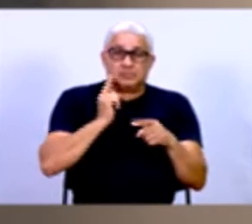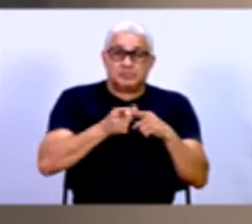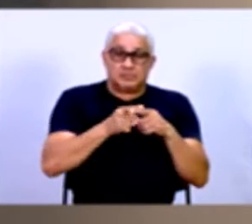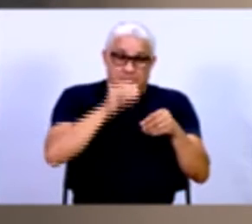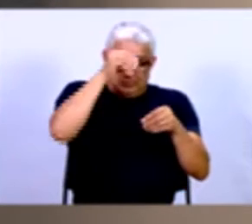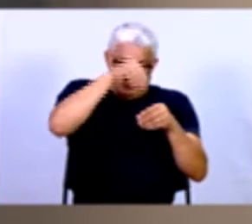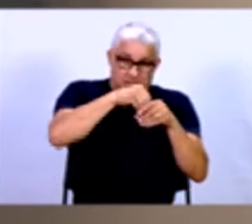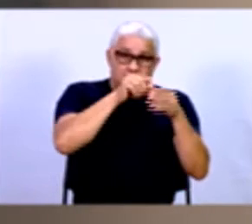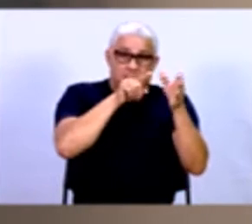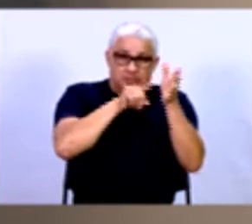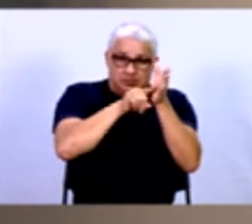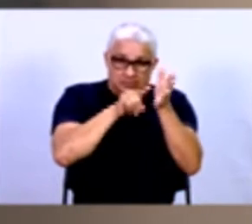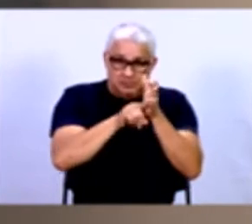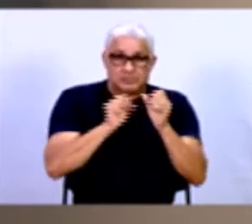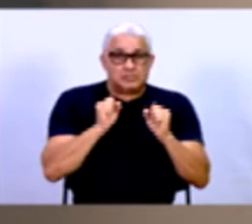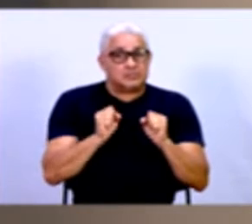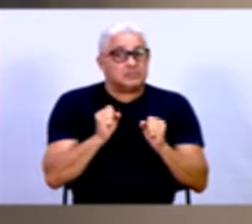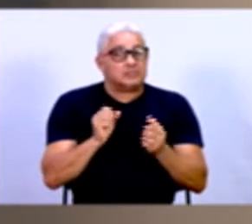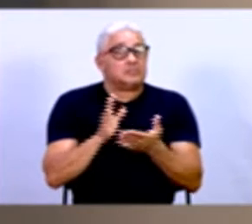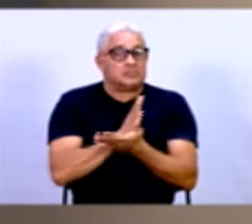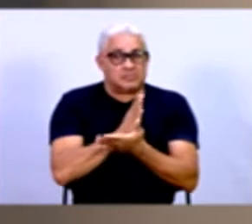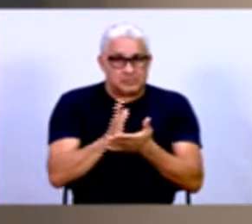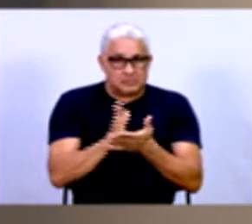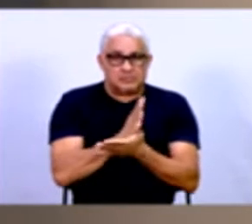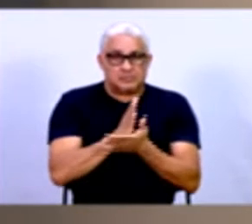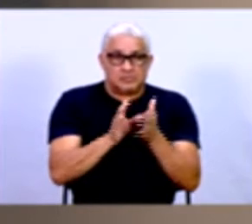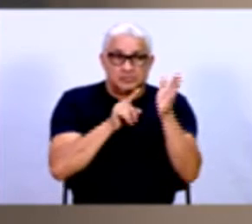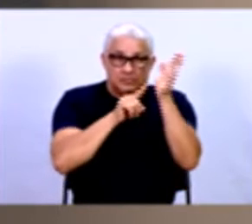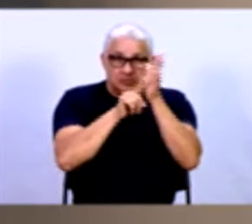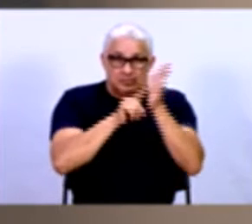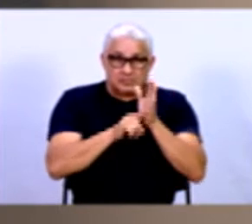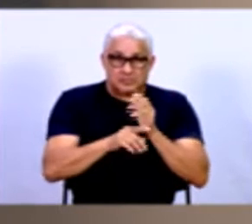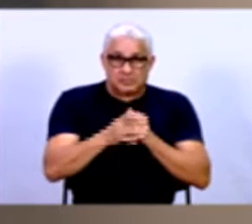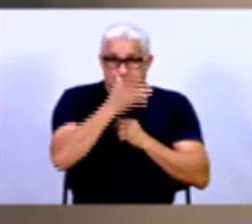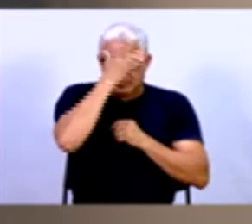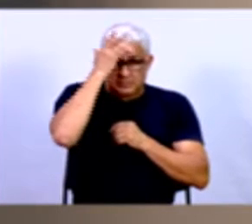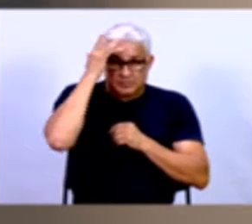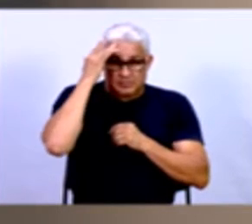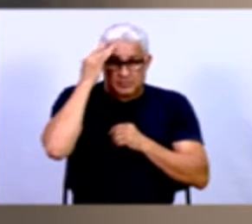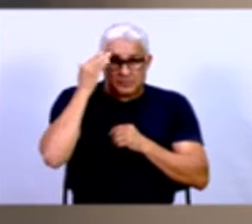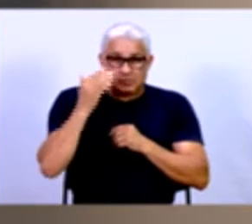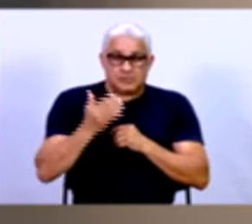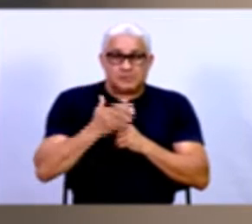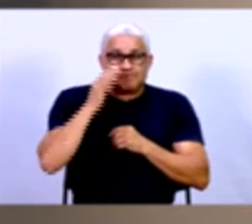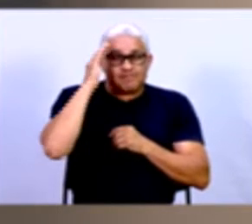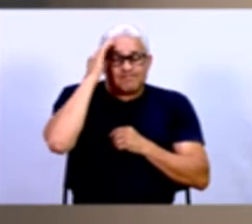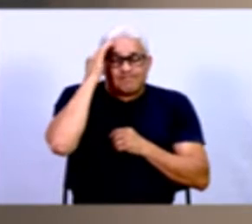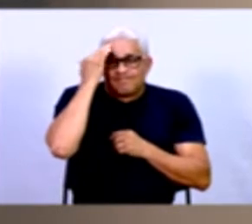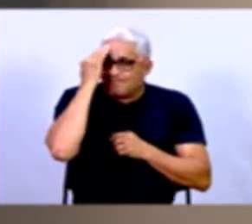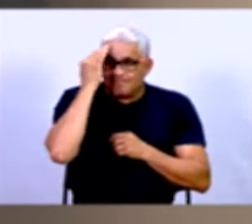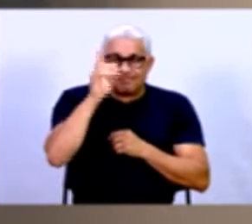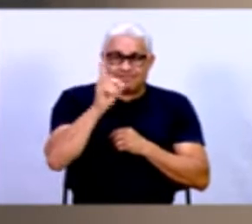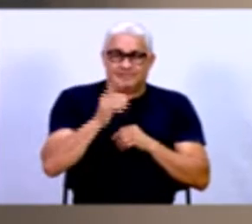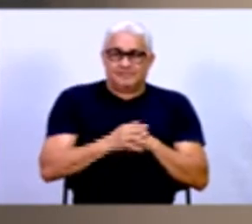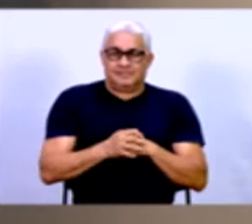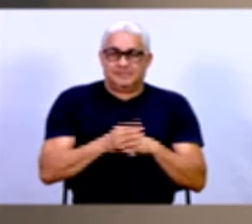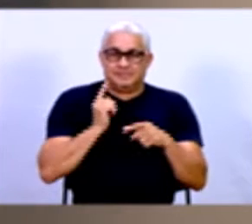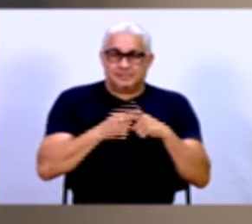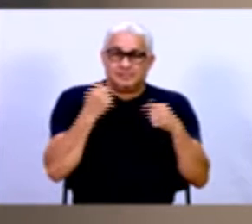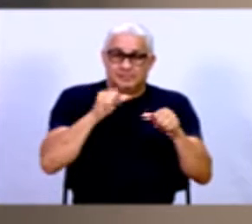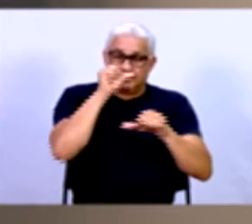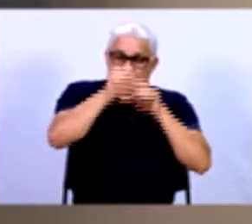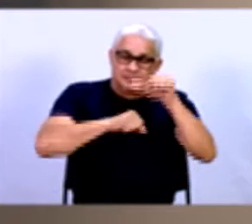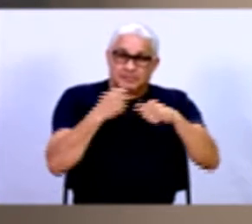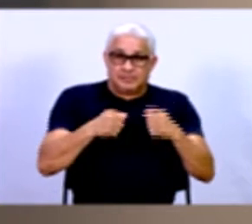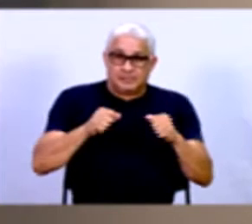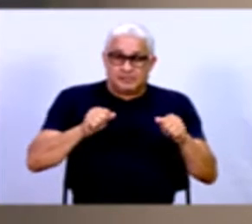perguntas que eu fiz, pode ser que tenha algumas perguntas que as pessoas não estejam compreendendo muito bem e que eu tenha que mudar, porque a gente tem que ser muito